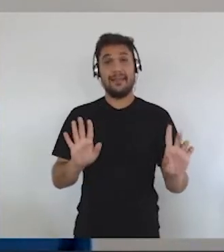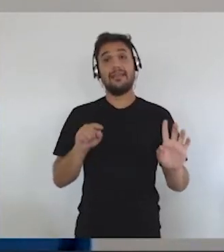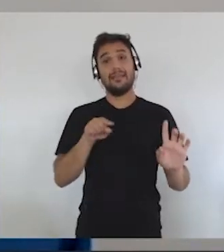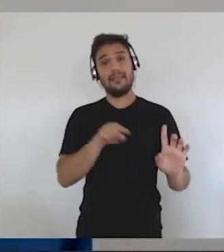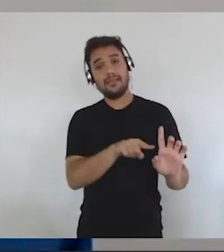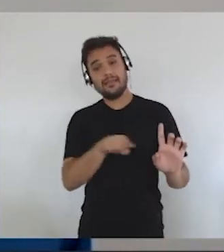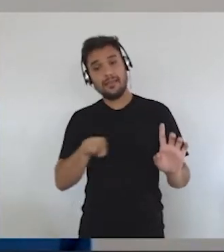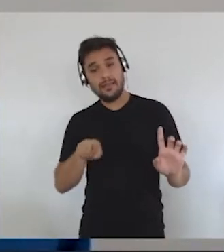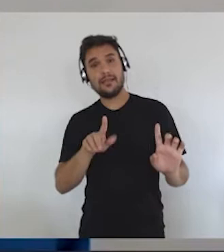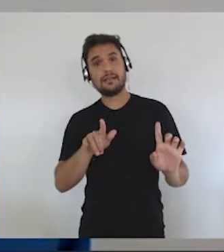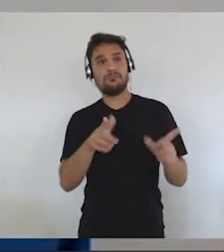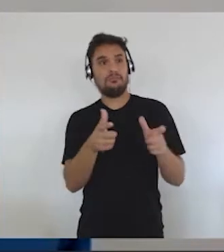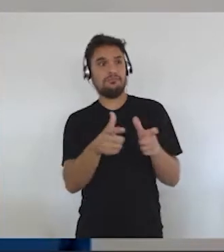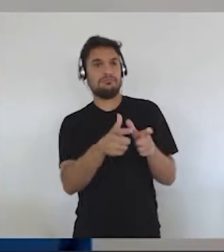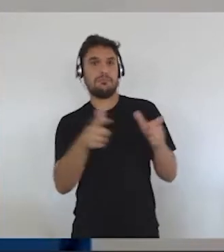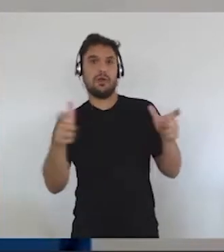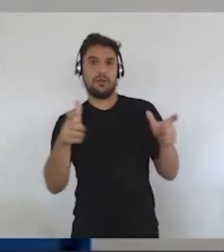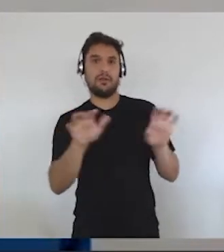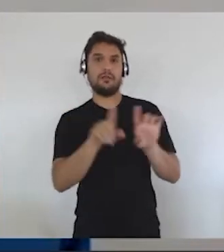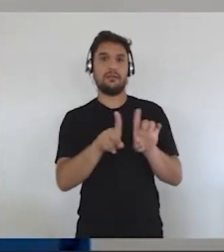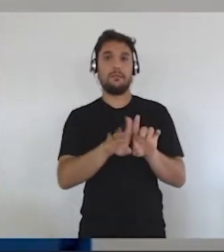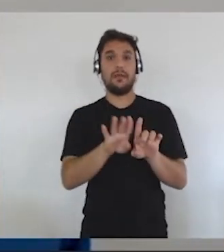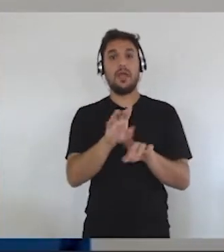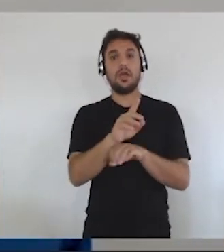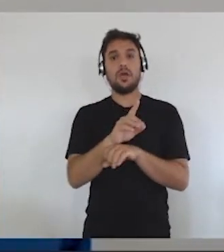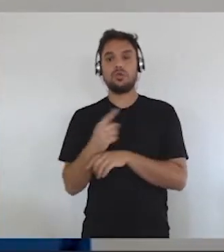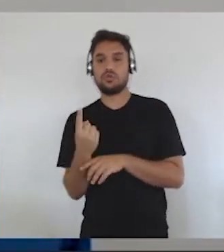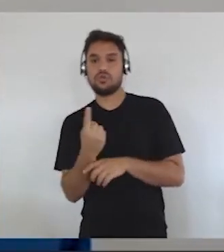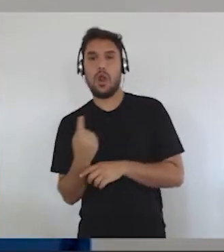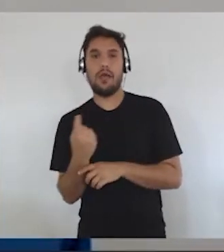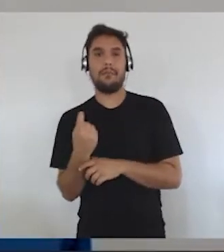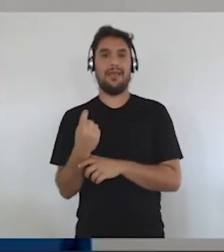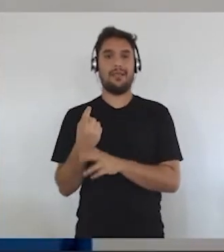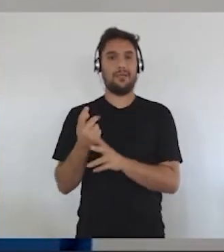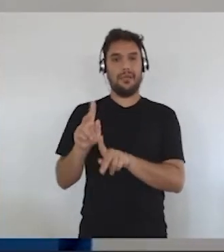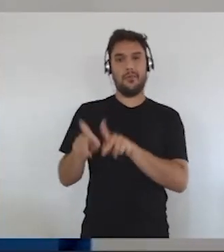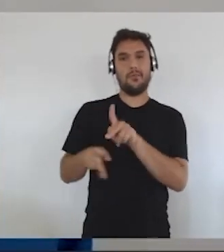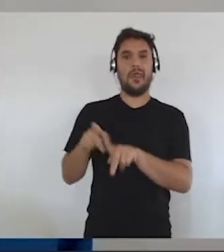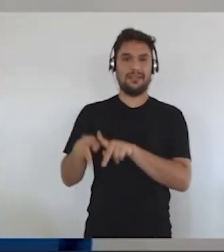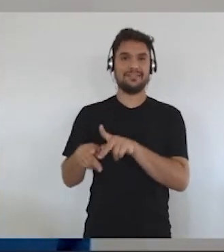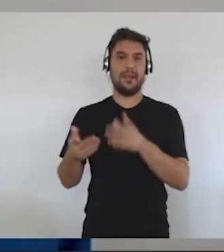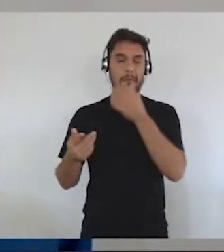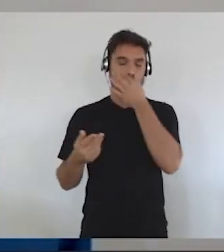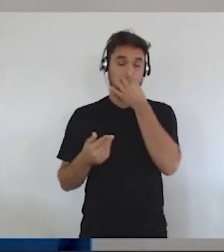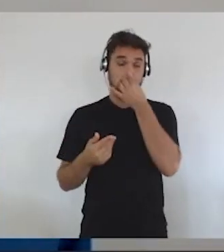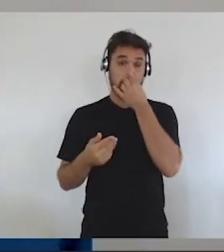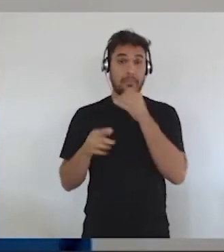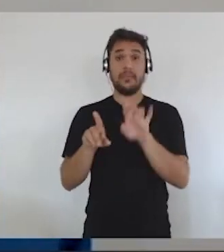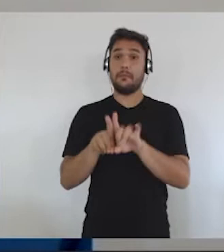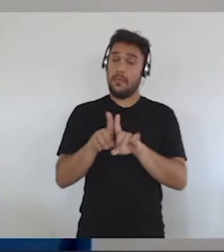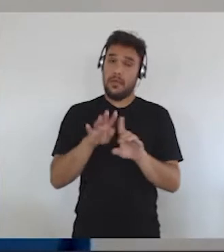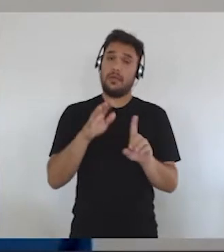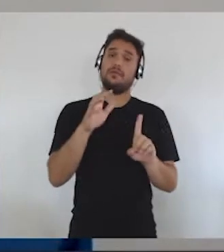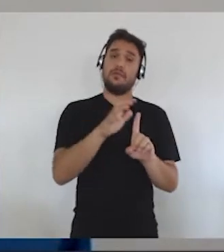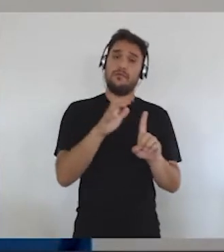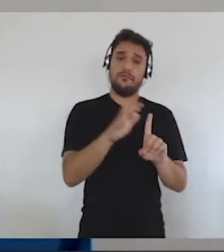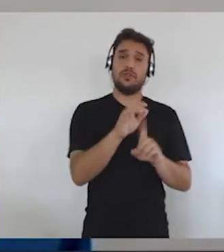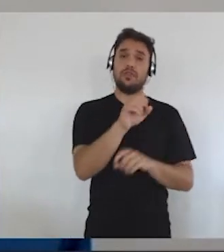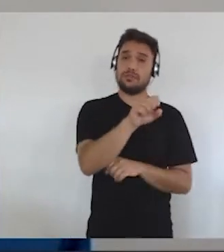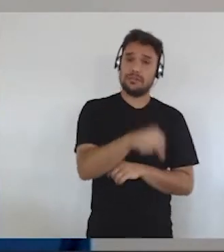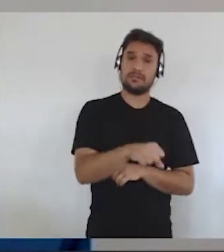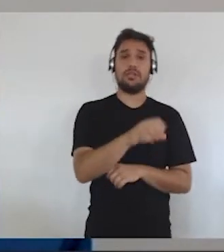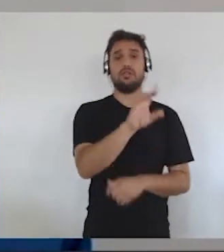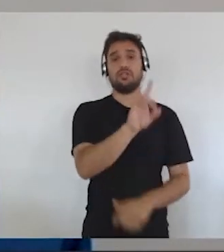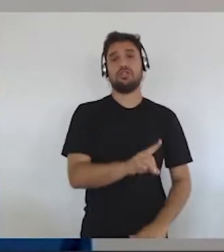num nível macro pelo isolamento dos diversos povos, né, teve um impacto muito grande no âmbito do